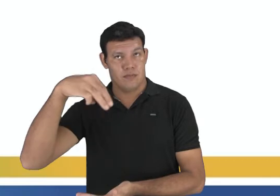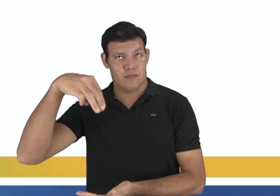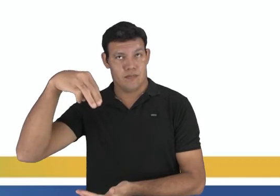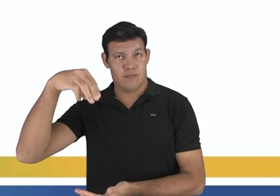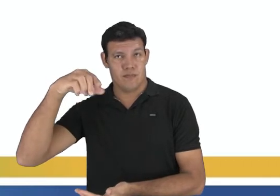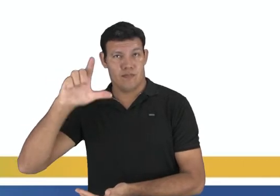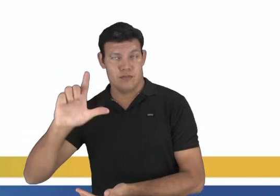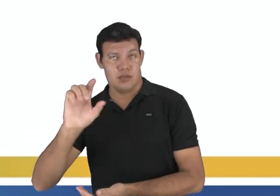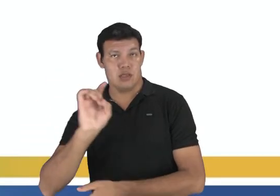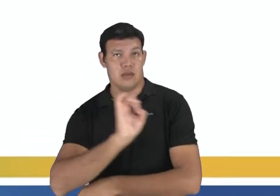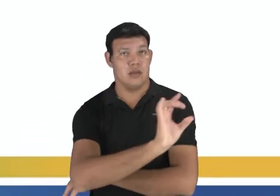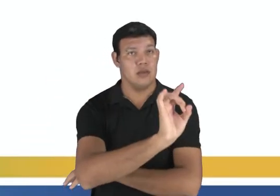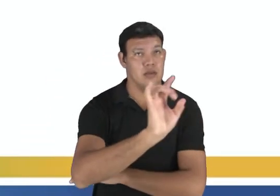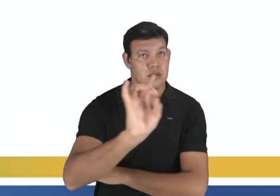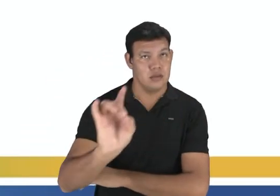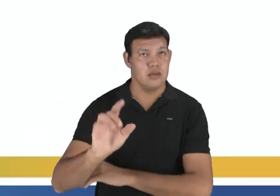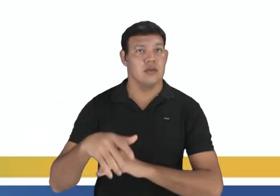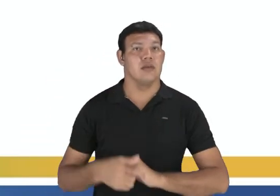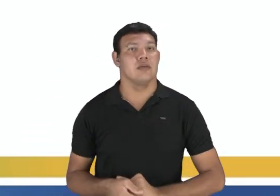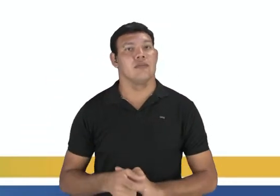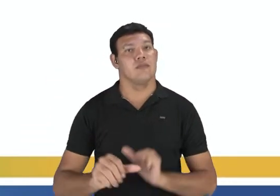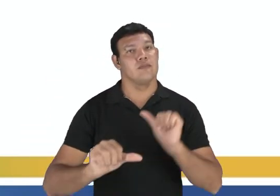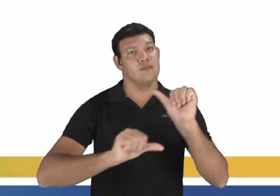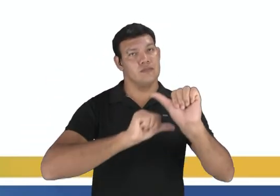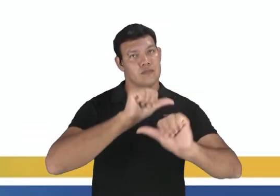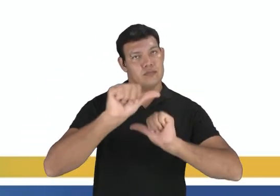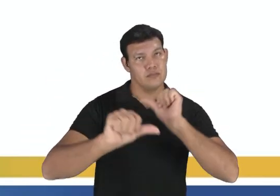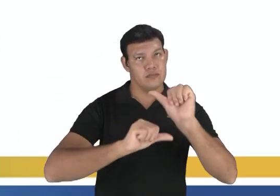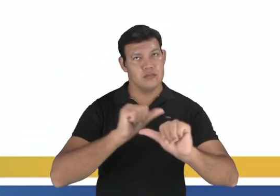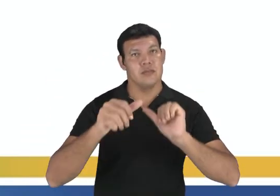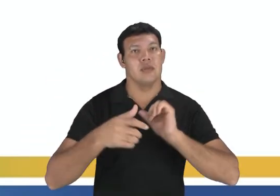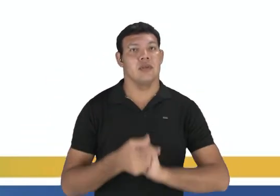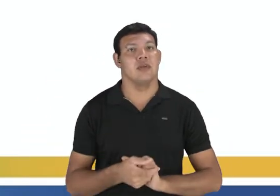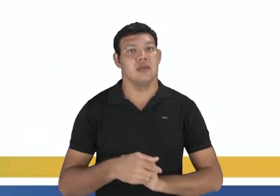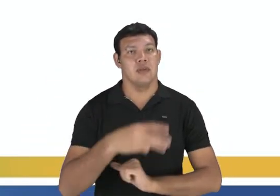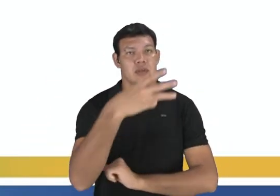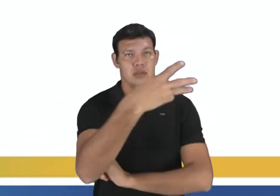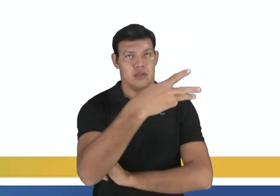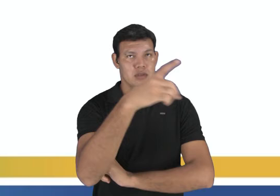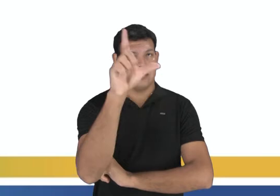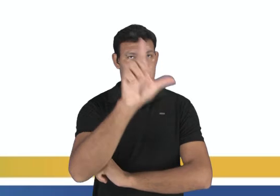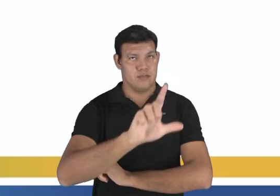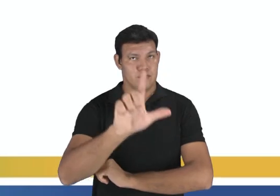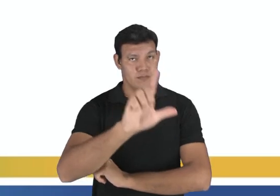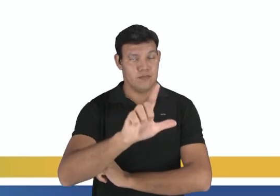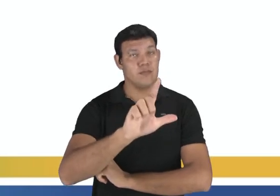eu dividir, transformar 3 litros em mililitro, que é